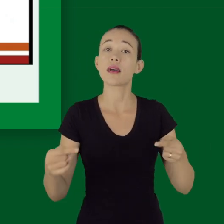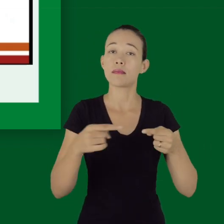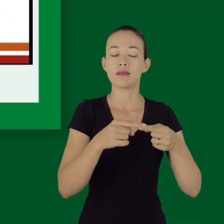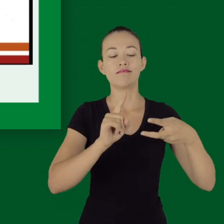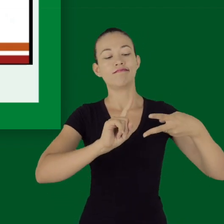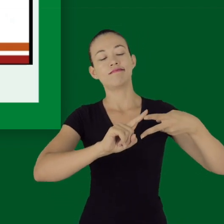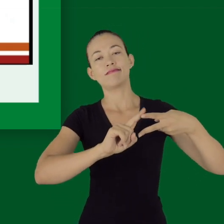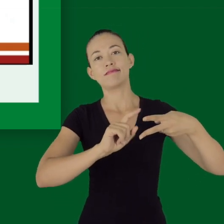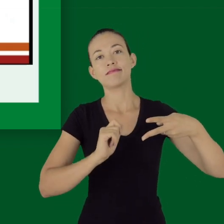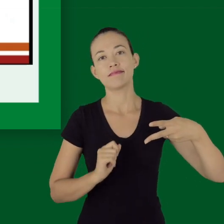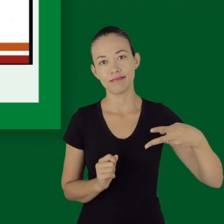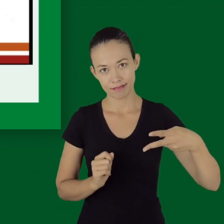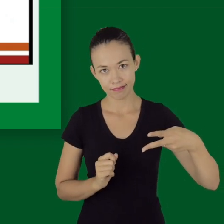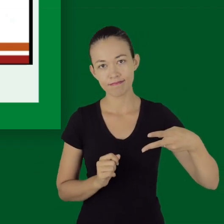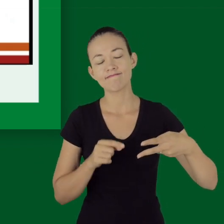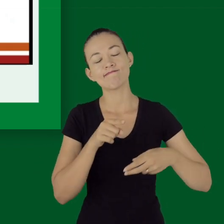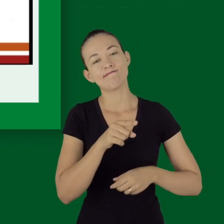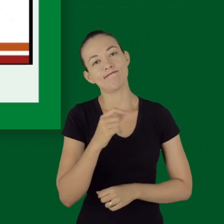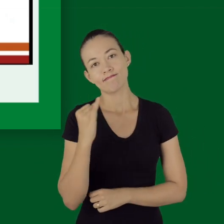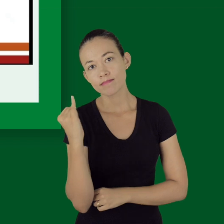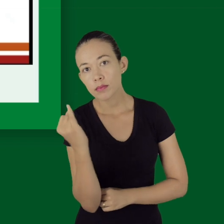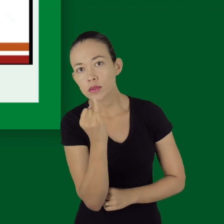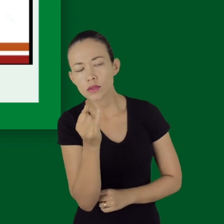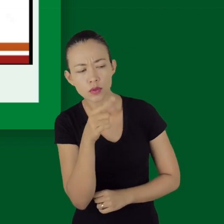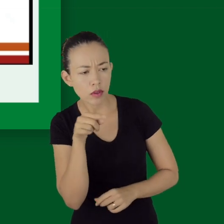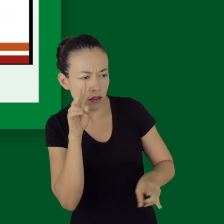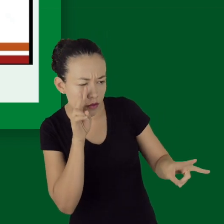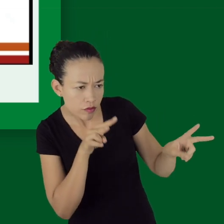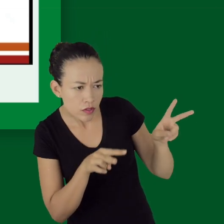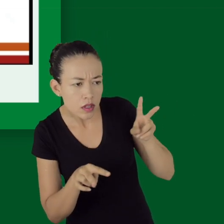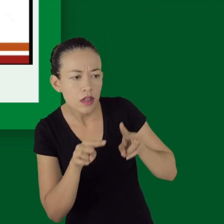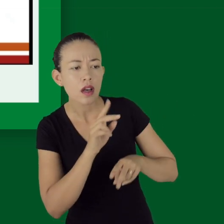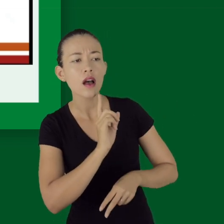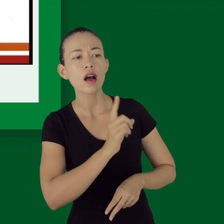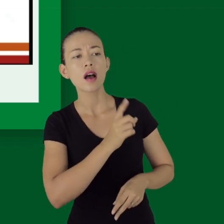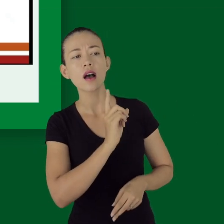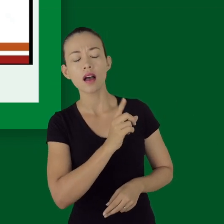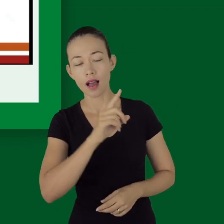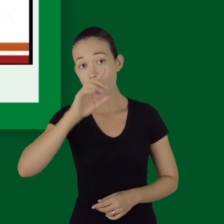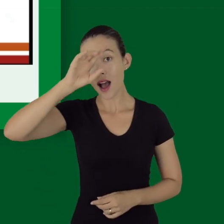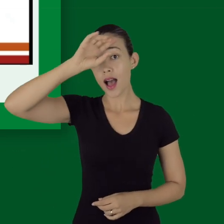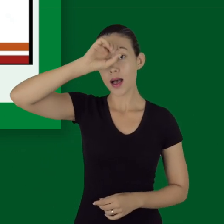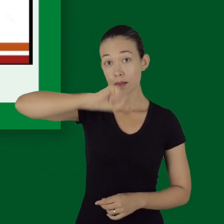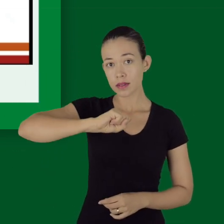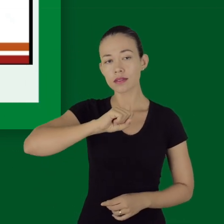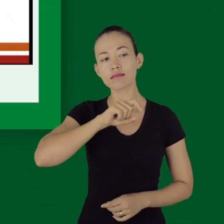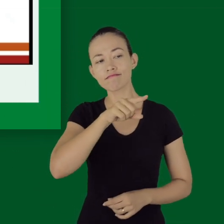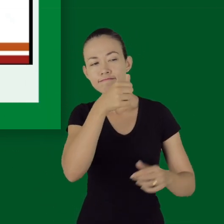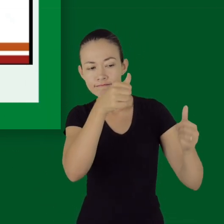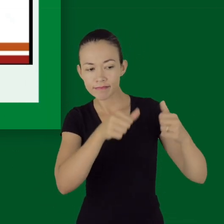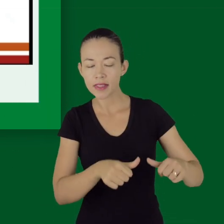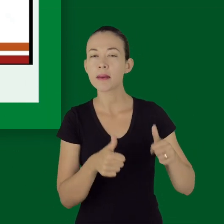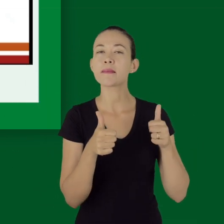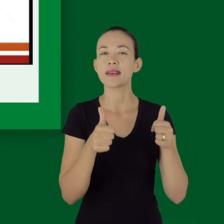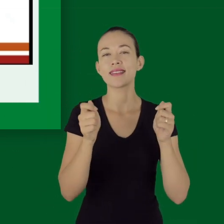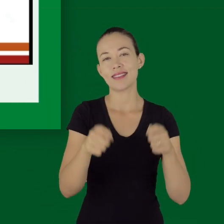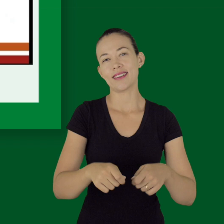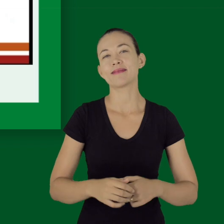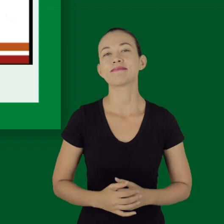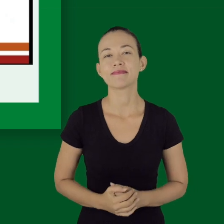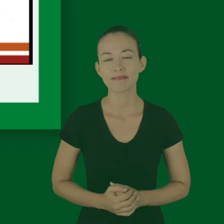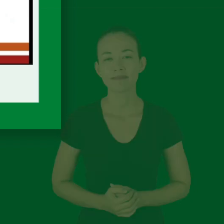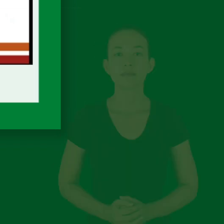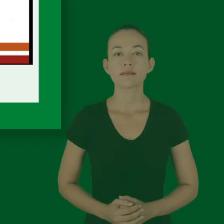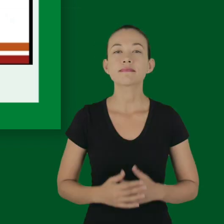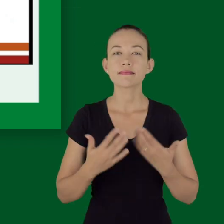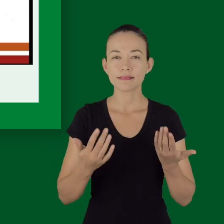é extremamente importante, principalmente para a gente conseguir fazer alguns reconhecimentos aí. Então, esse sistema que